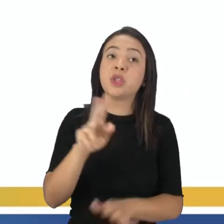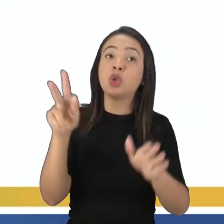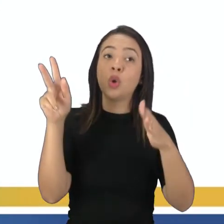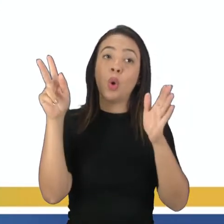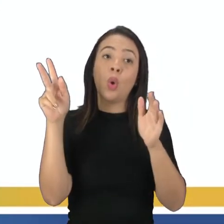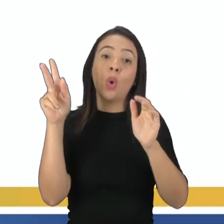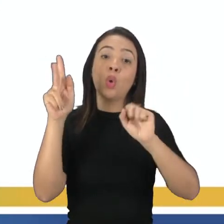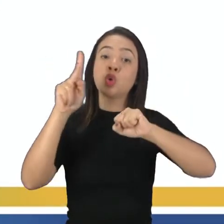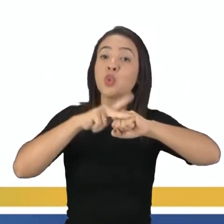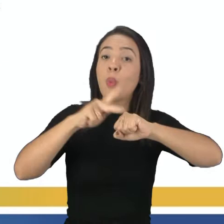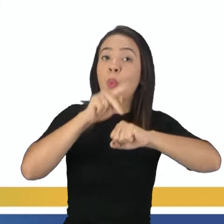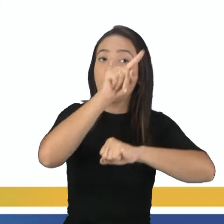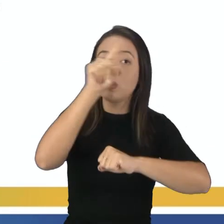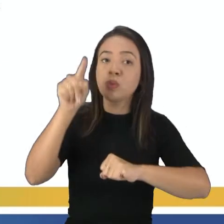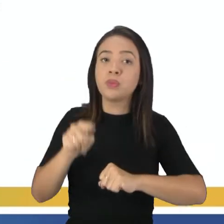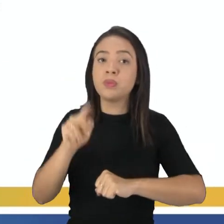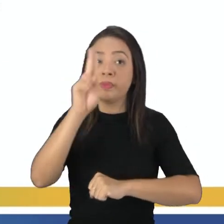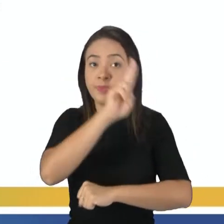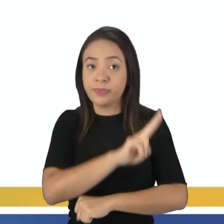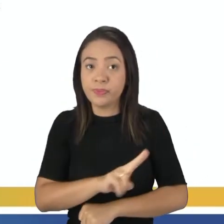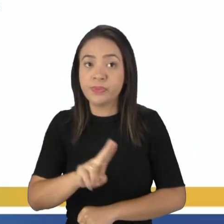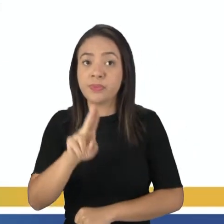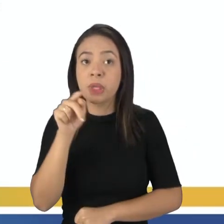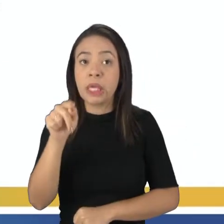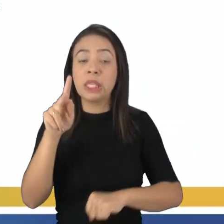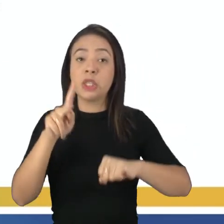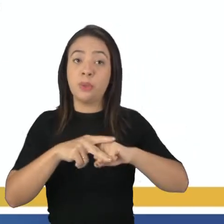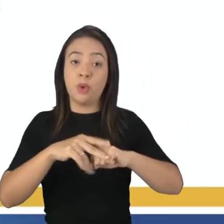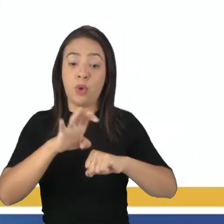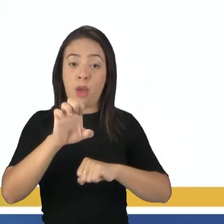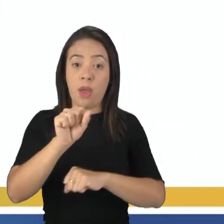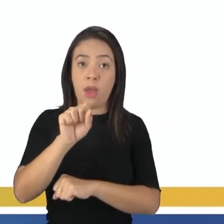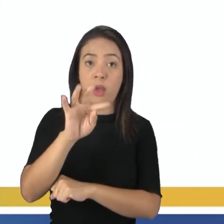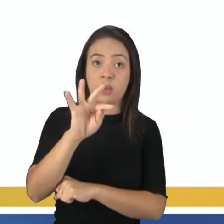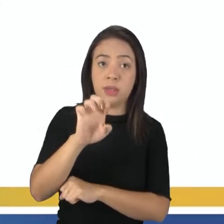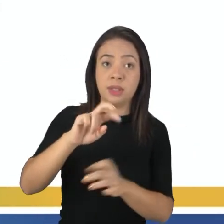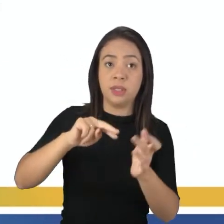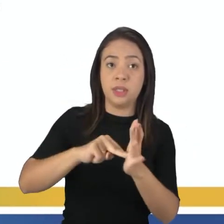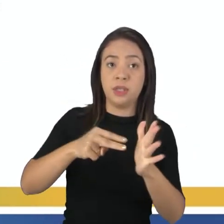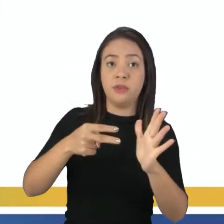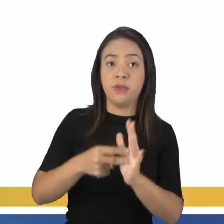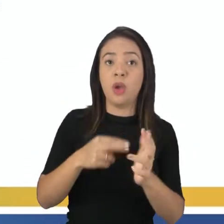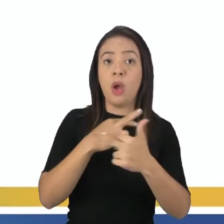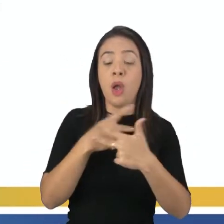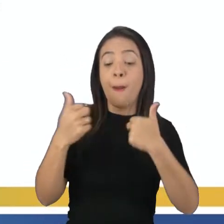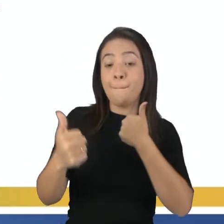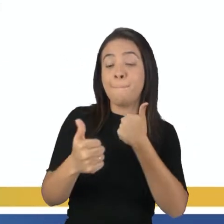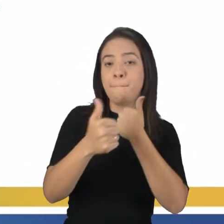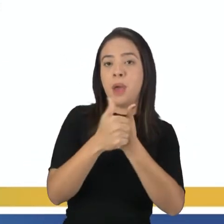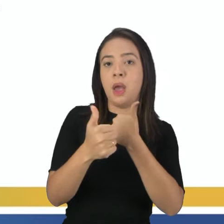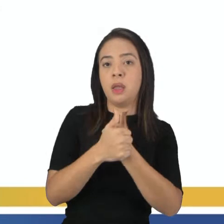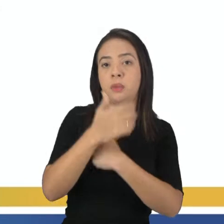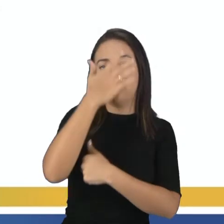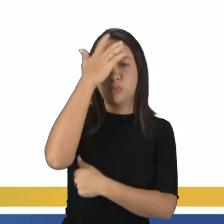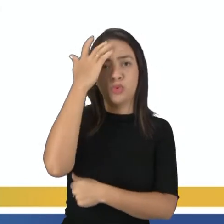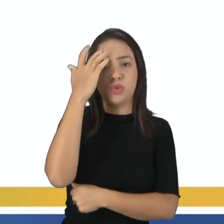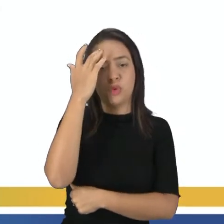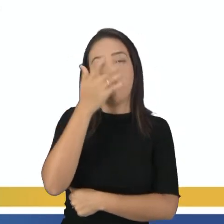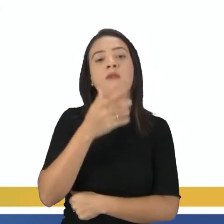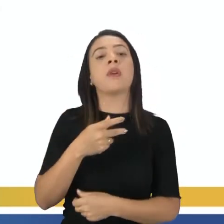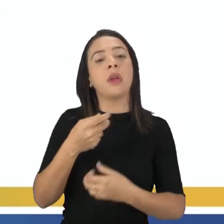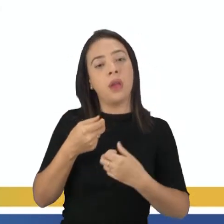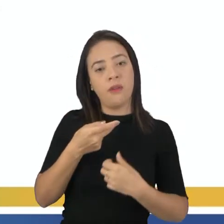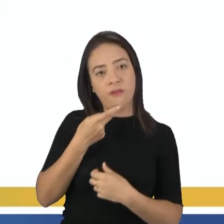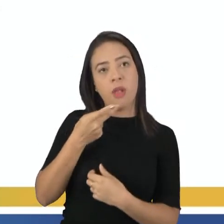demonstrativos. A regra foi: usa-se pronome este para indicar o que o objeto está próximo de quem fala. Quando eu uso